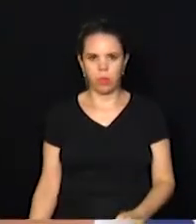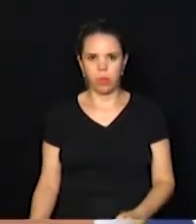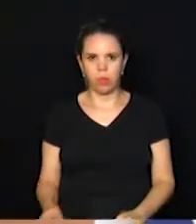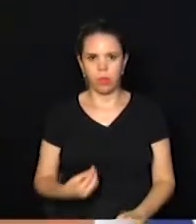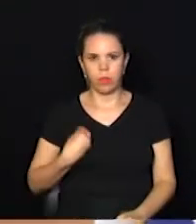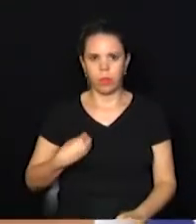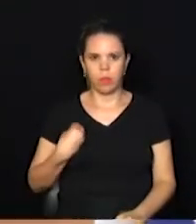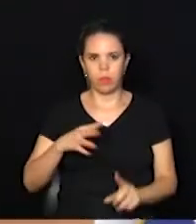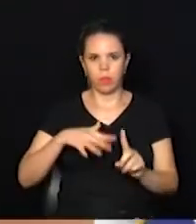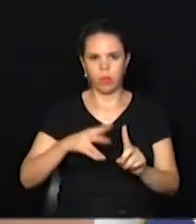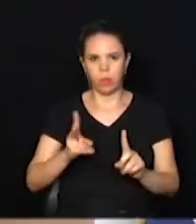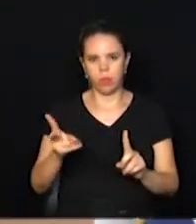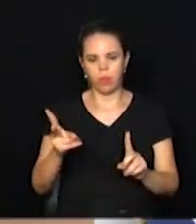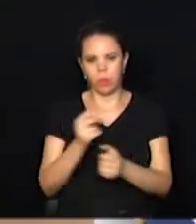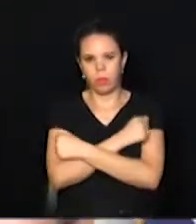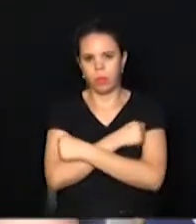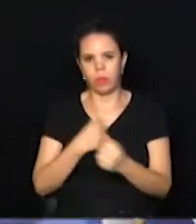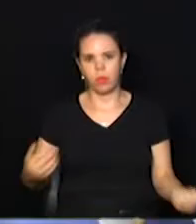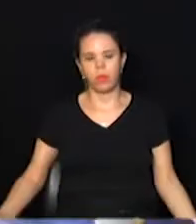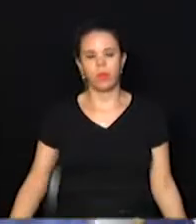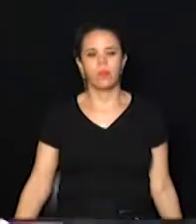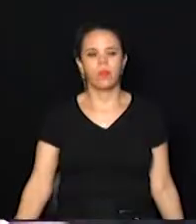vivo, para sempre. Abraço.